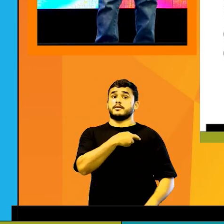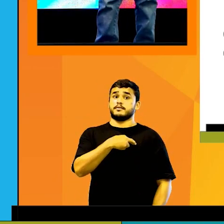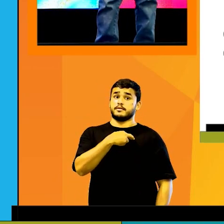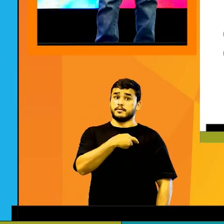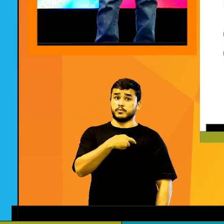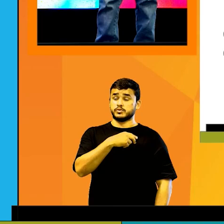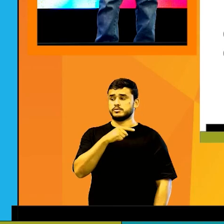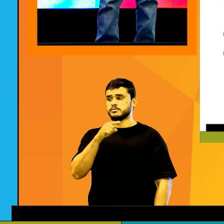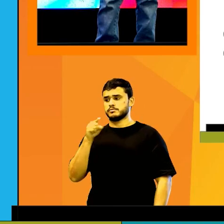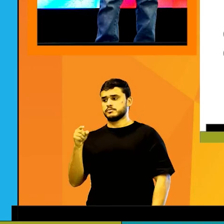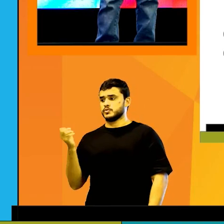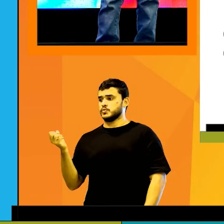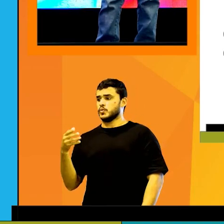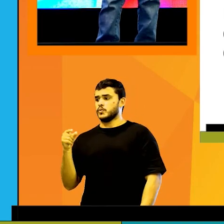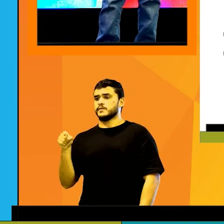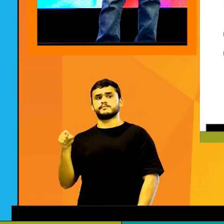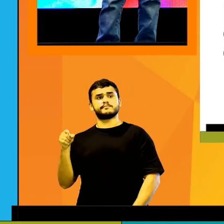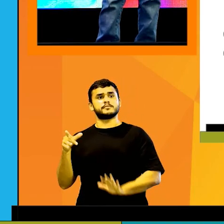do romantismo.